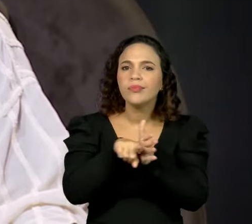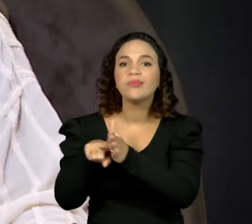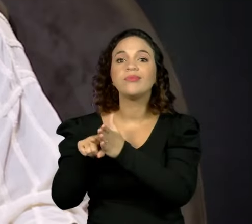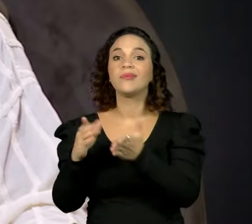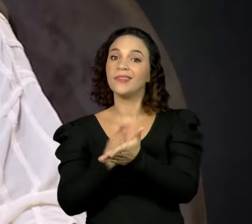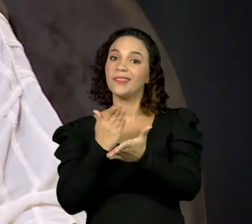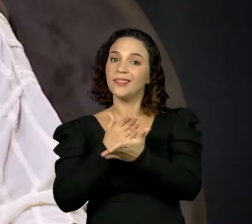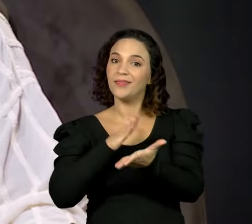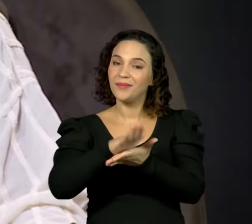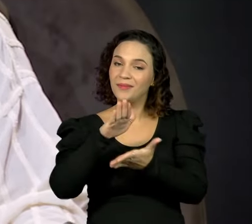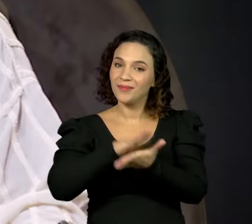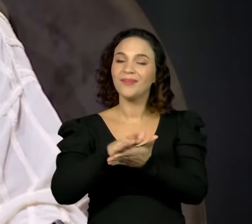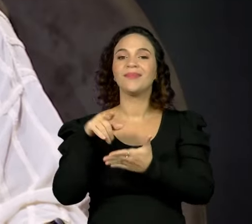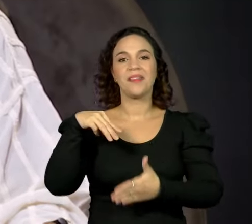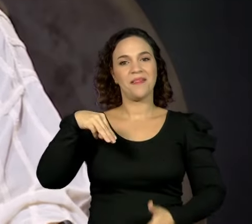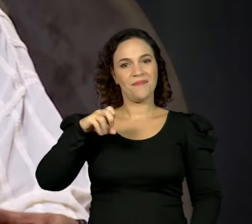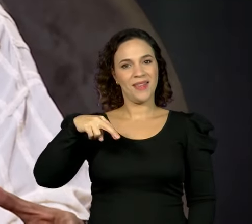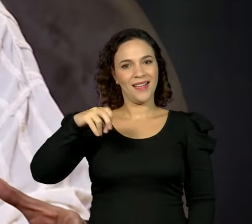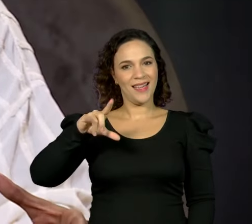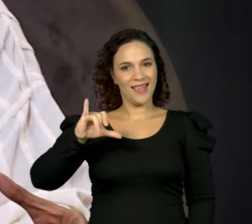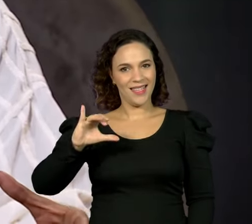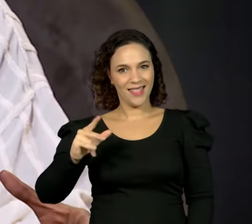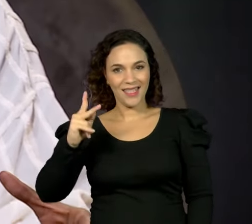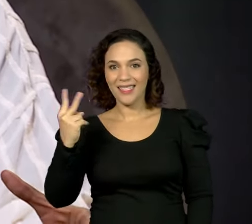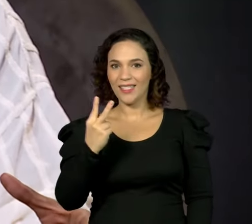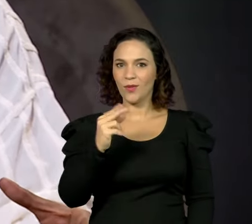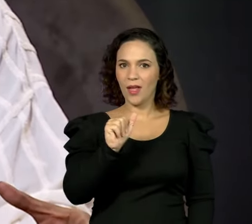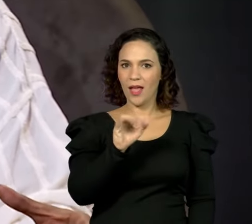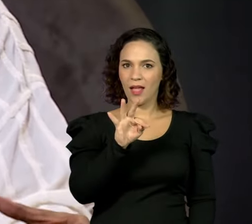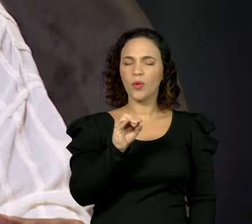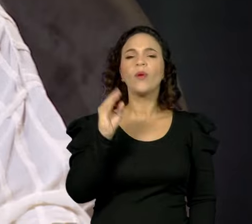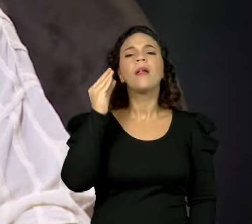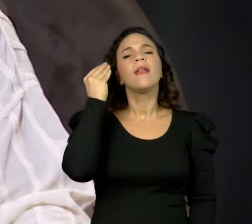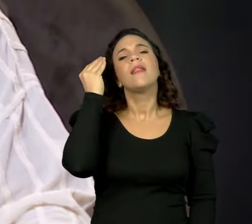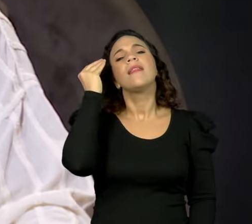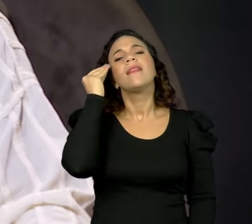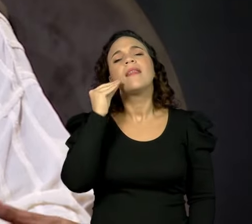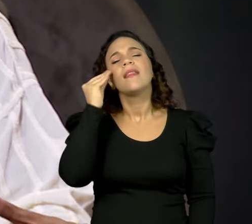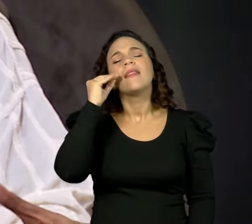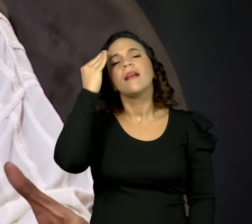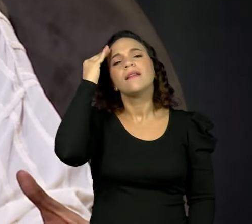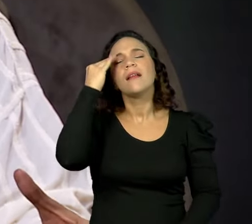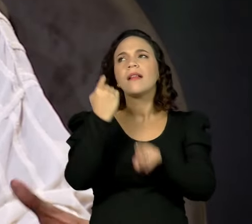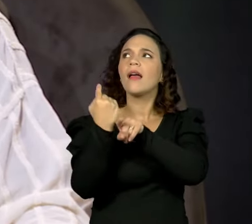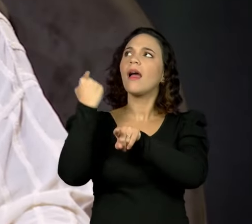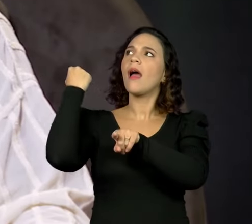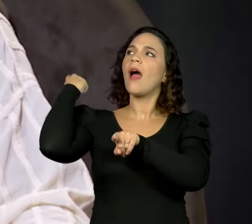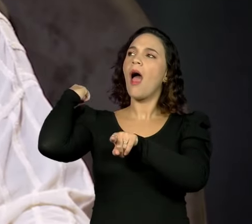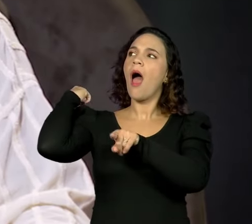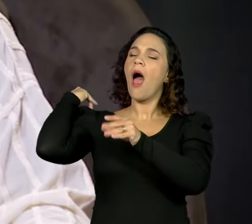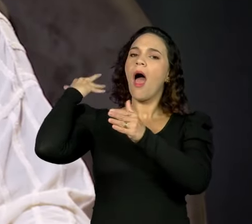revista O Menelique Segundo Ato, é tentar compreender o nosso passado para que no presente